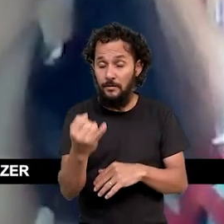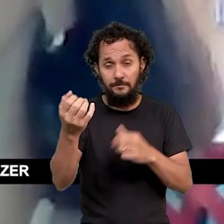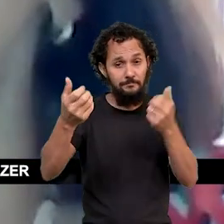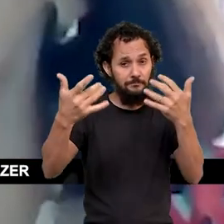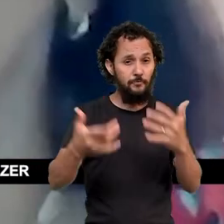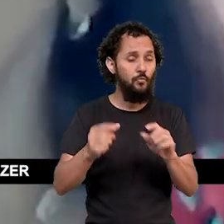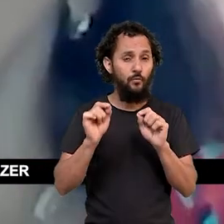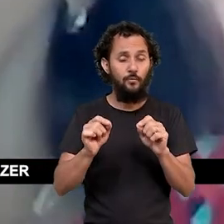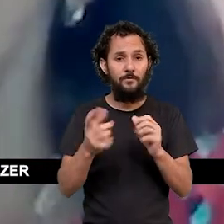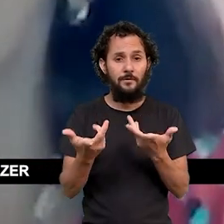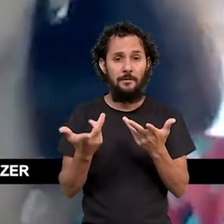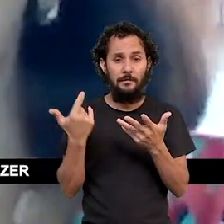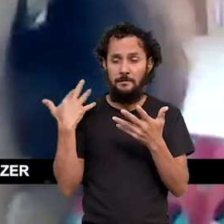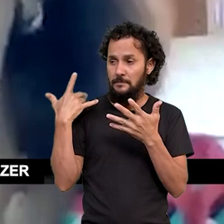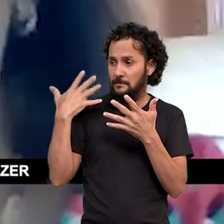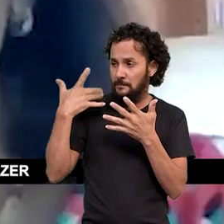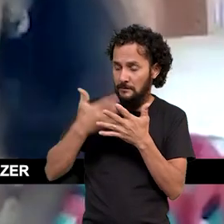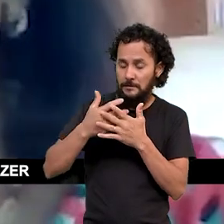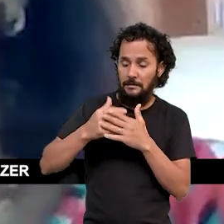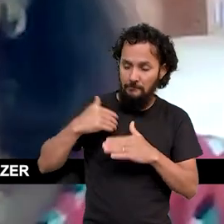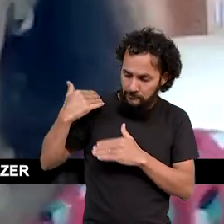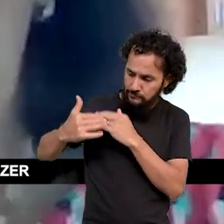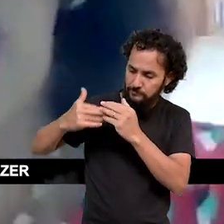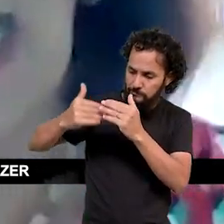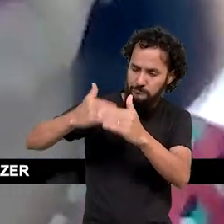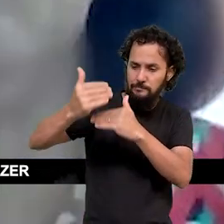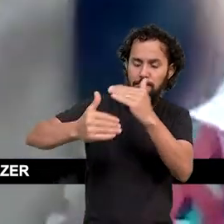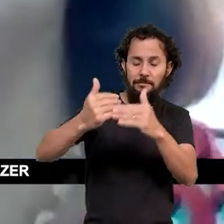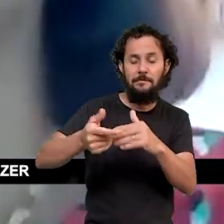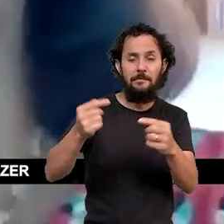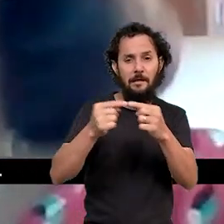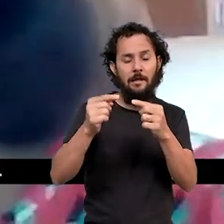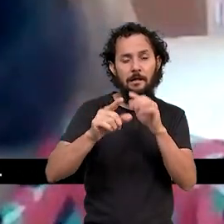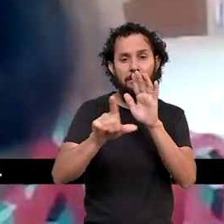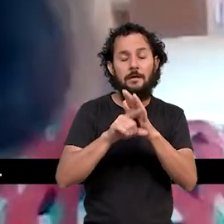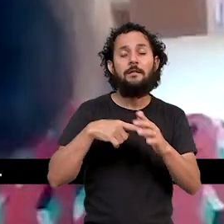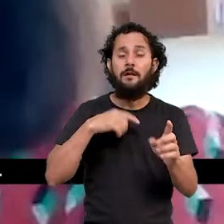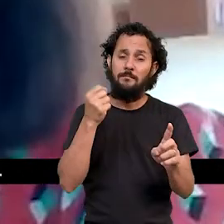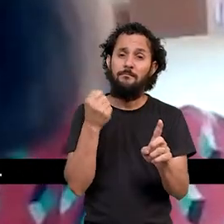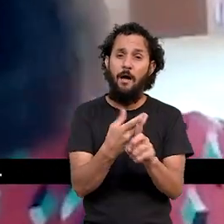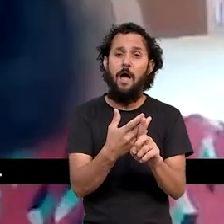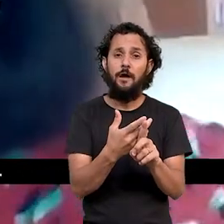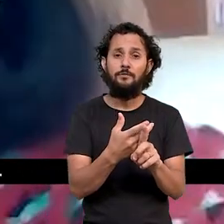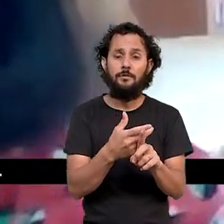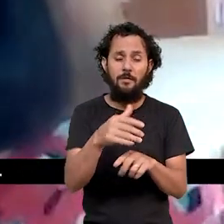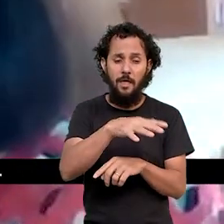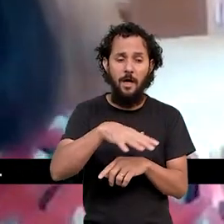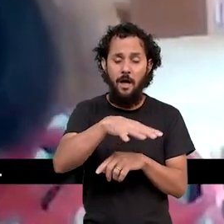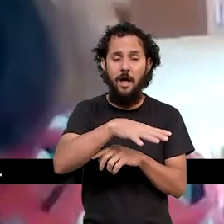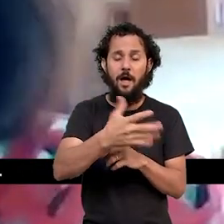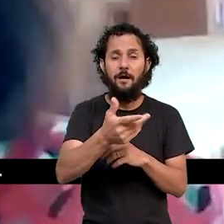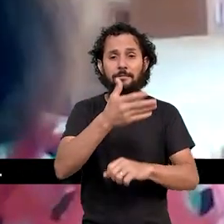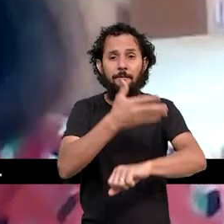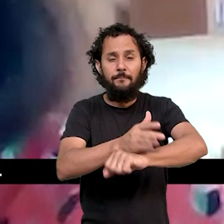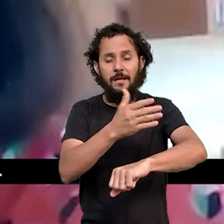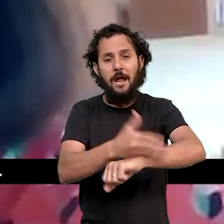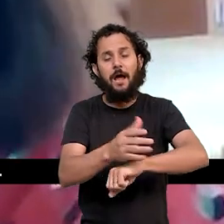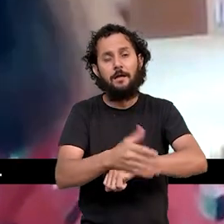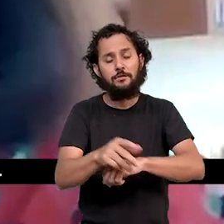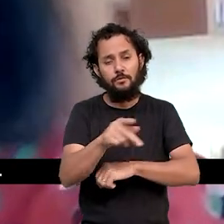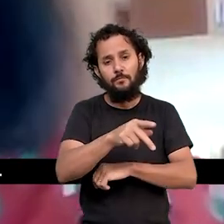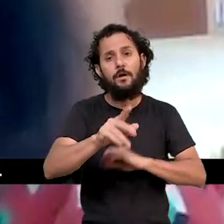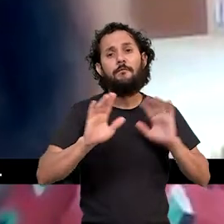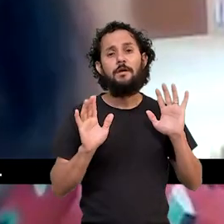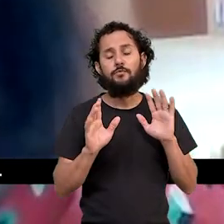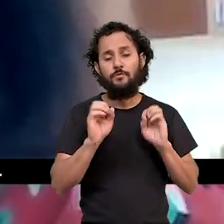importante dizer o seguinte, que todo esse avanço legal acaba por trazer implicações no contexto da prática docente